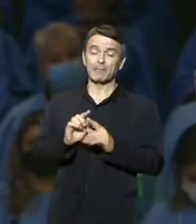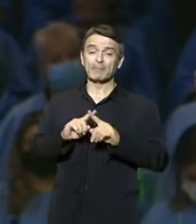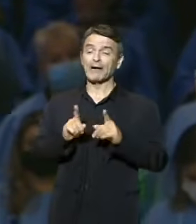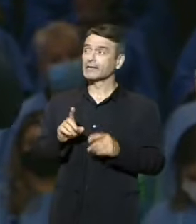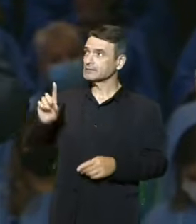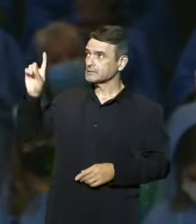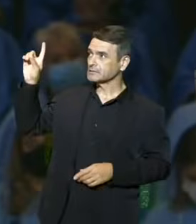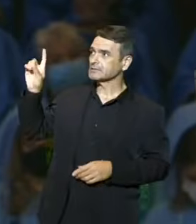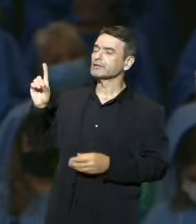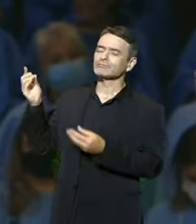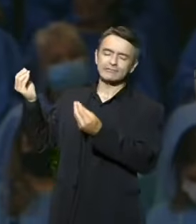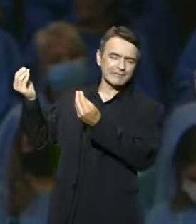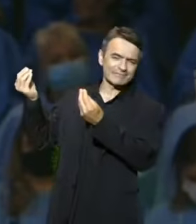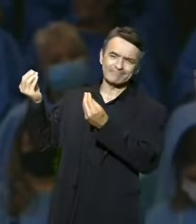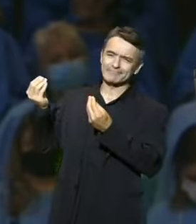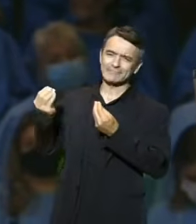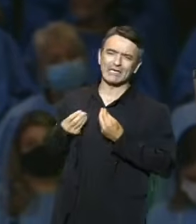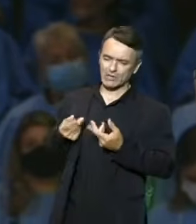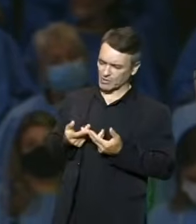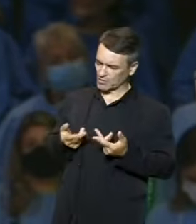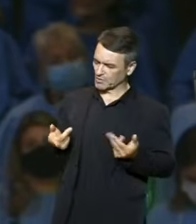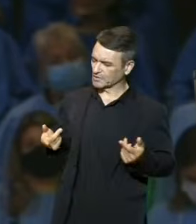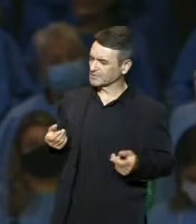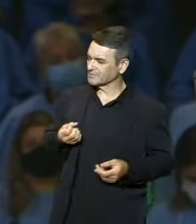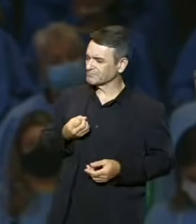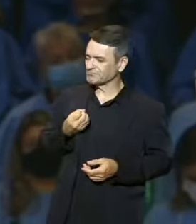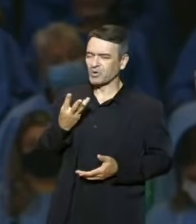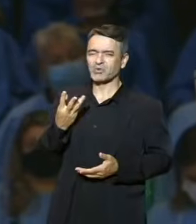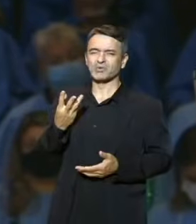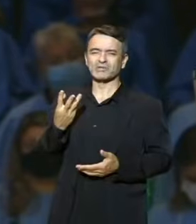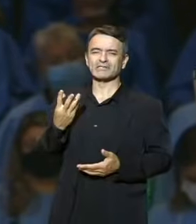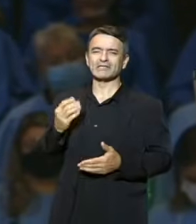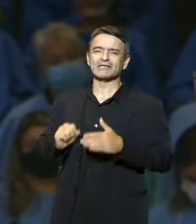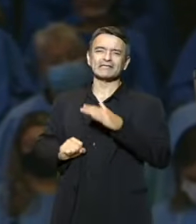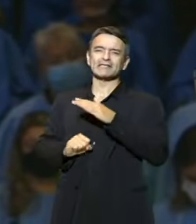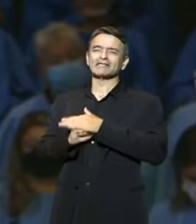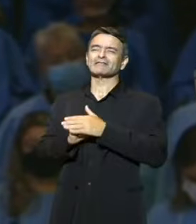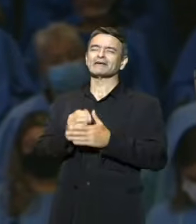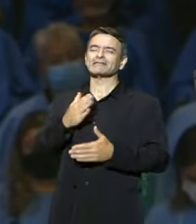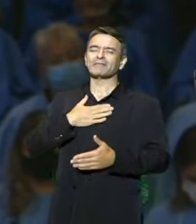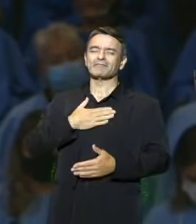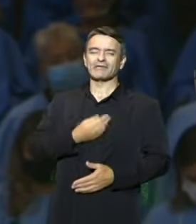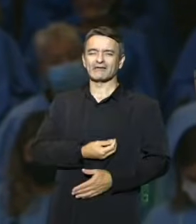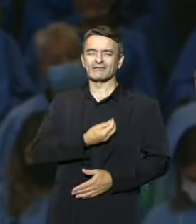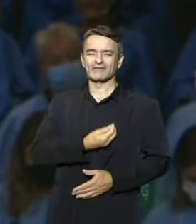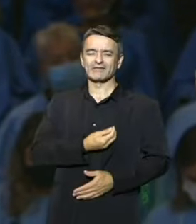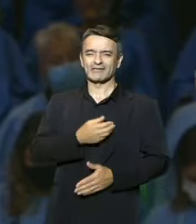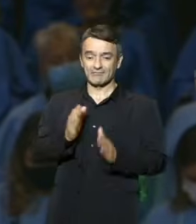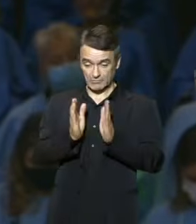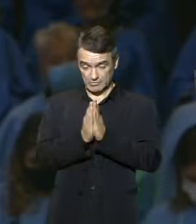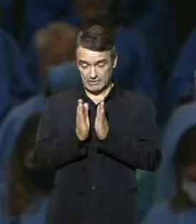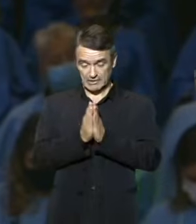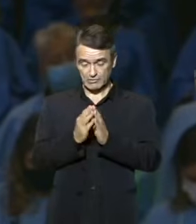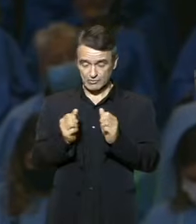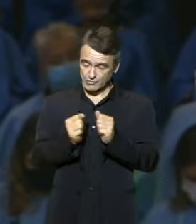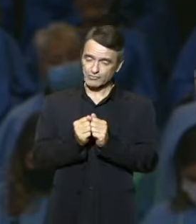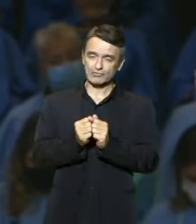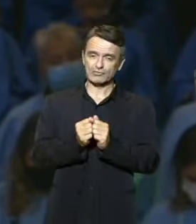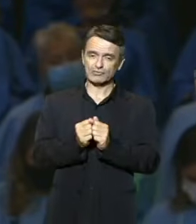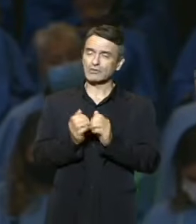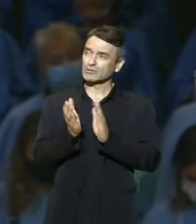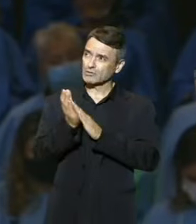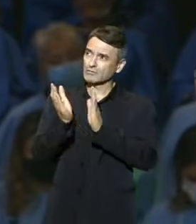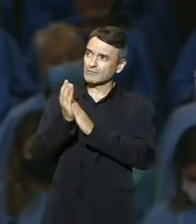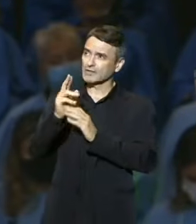capaz de satisfazer os desejos da minha alma. Eu estou voltando para o Senhor. Nós vamos orar juntos nessa noite. Louvado